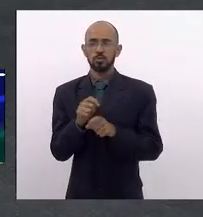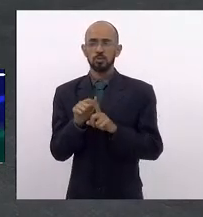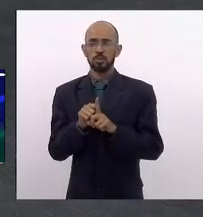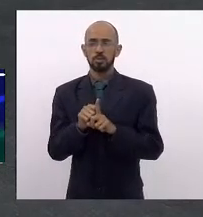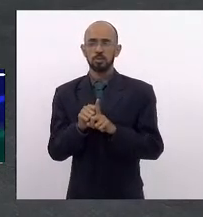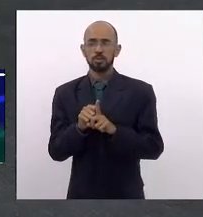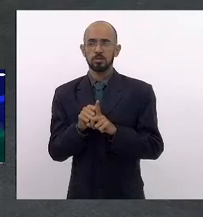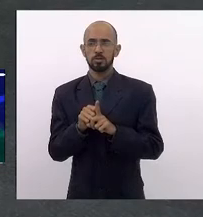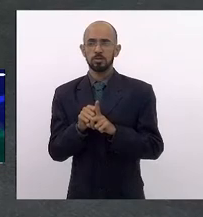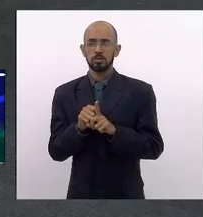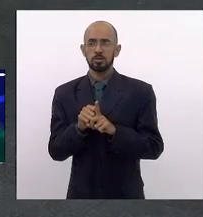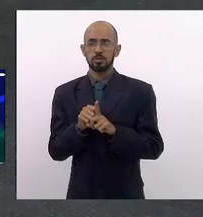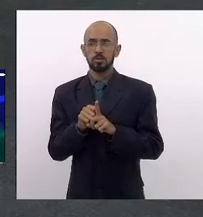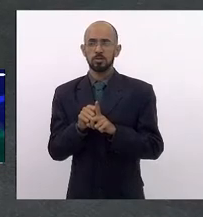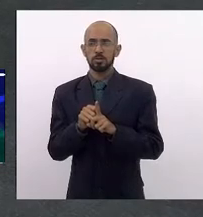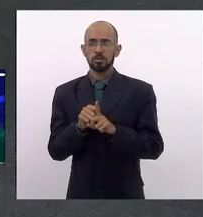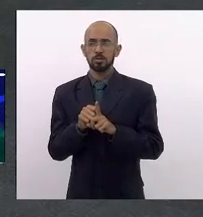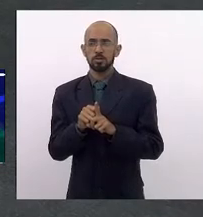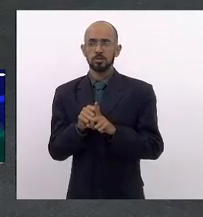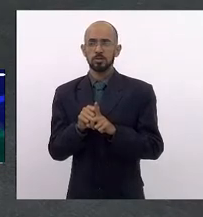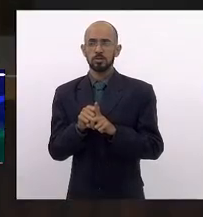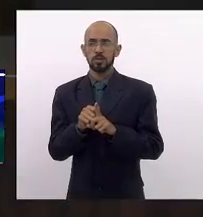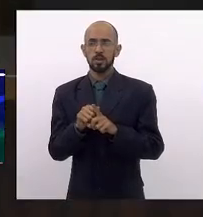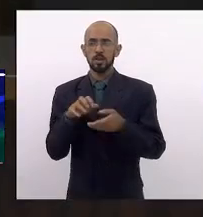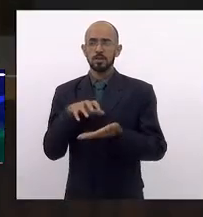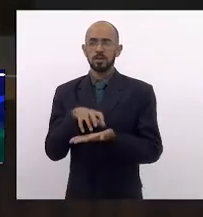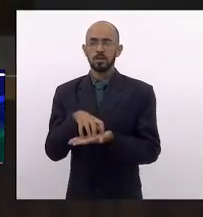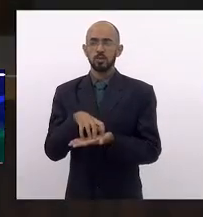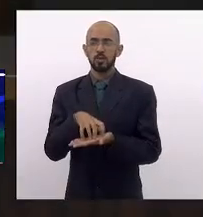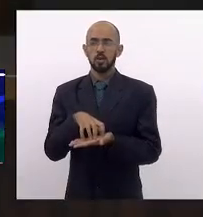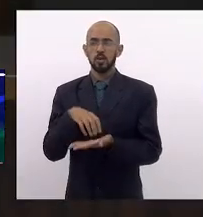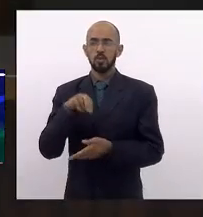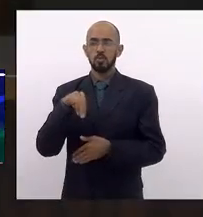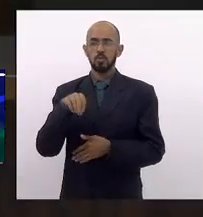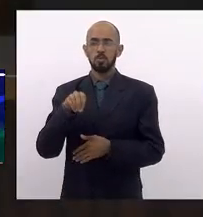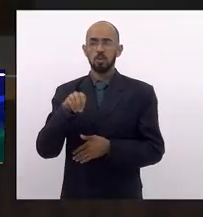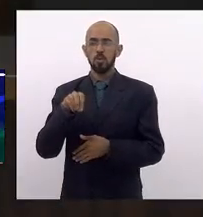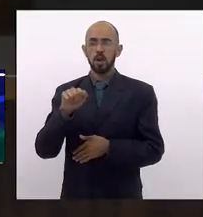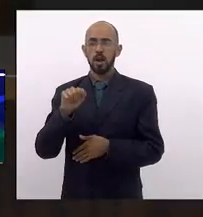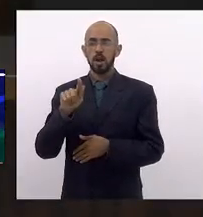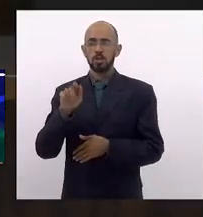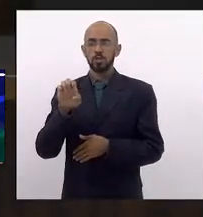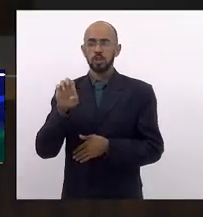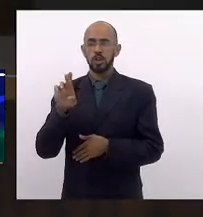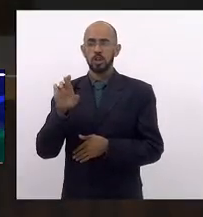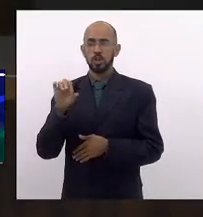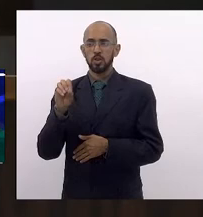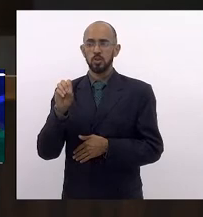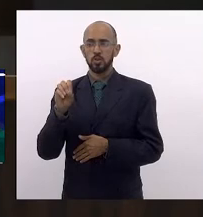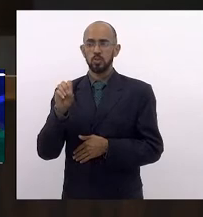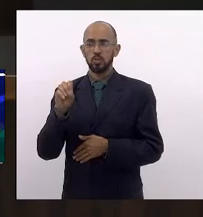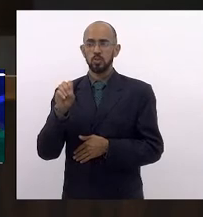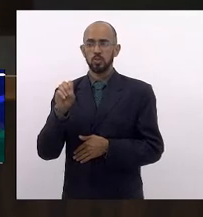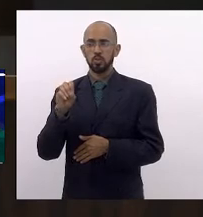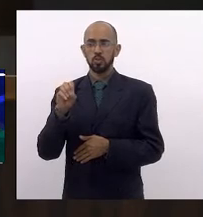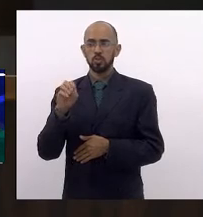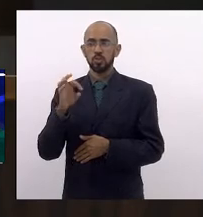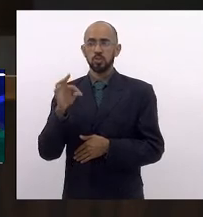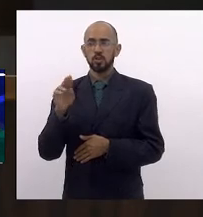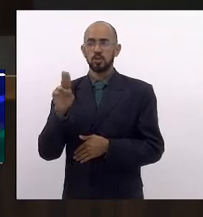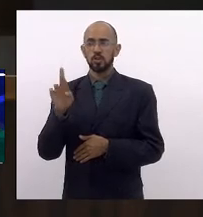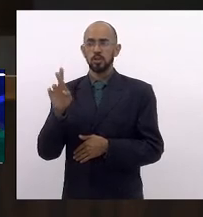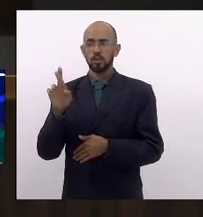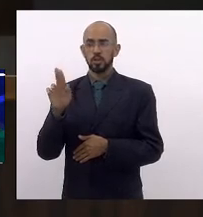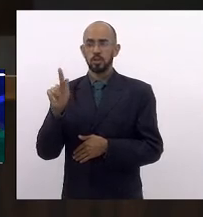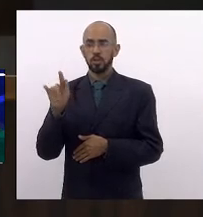tema setor moageiro de trigo como diz o poeta debulhar o trigo recolher